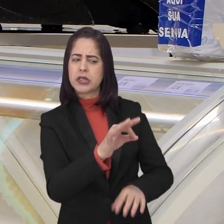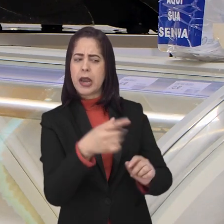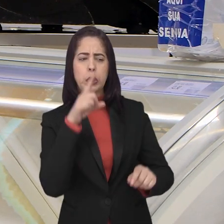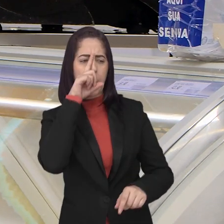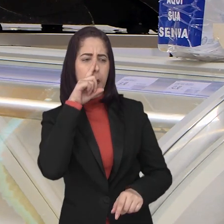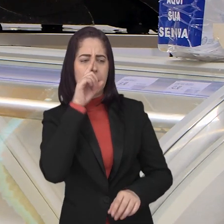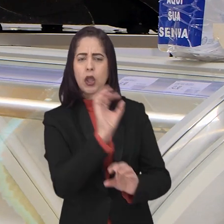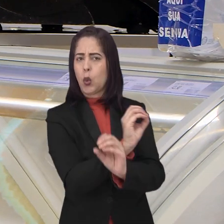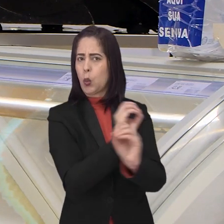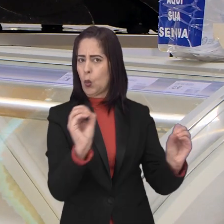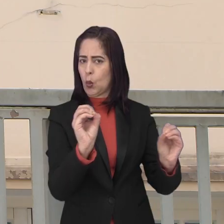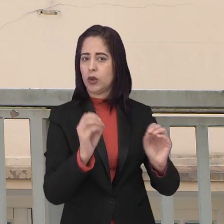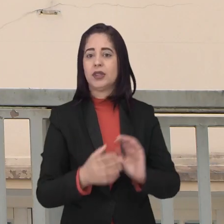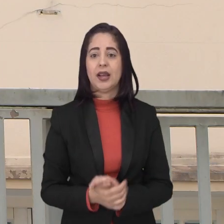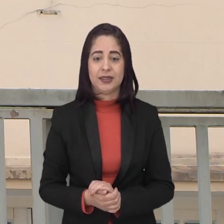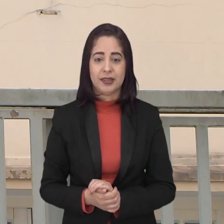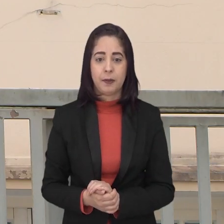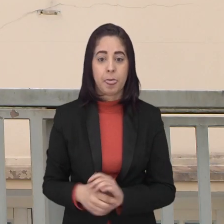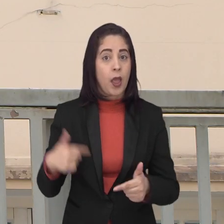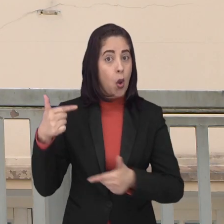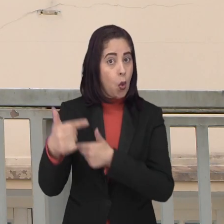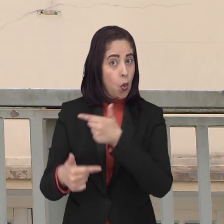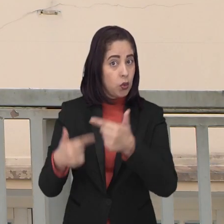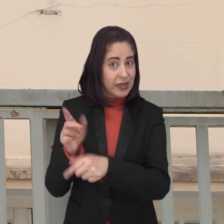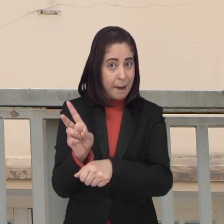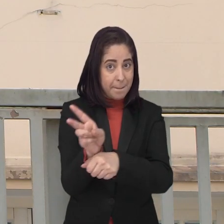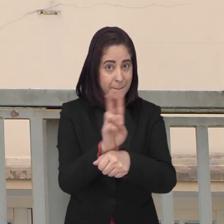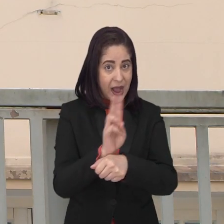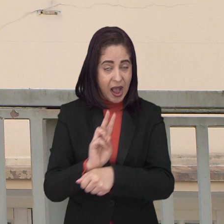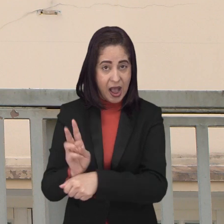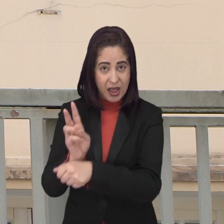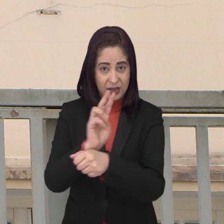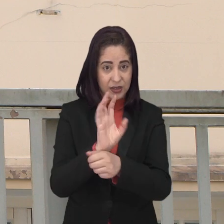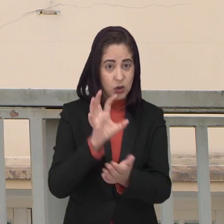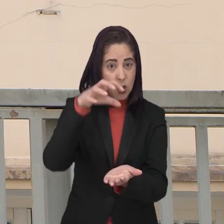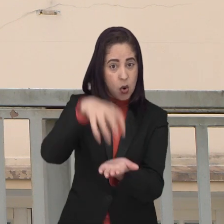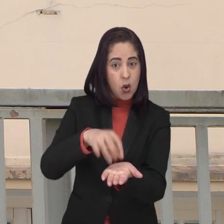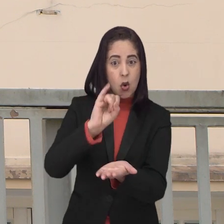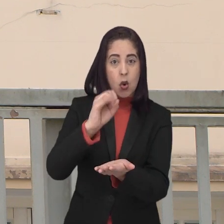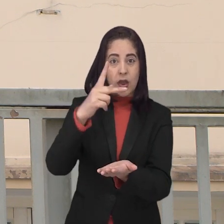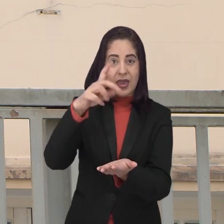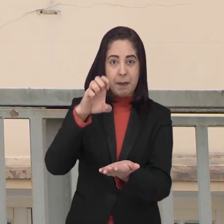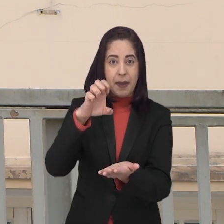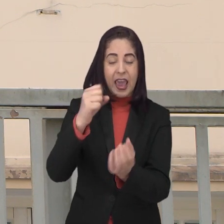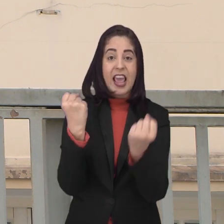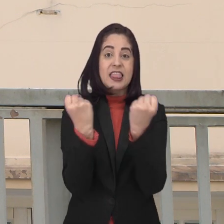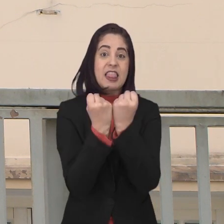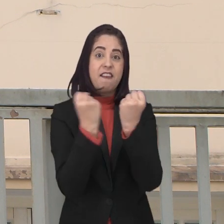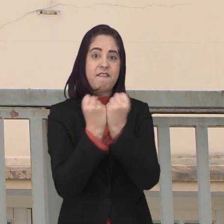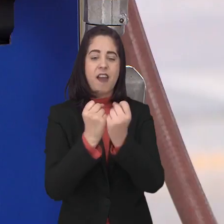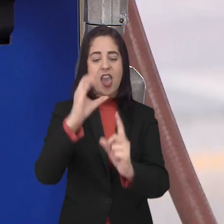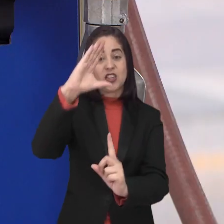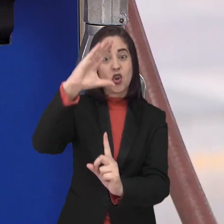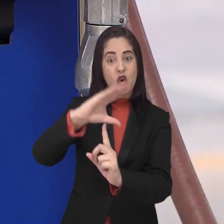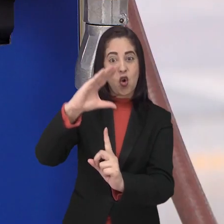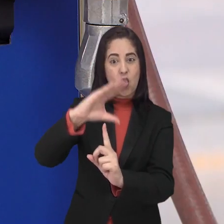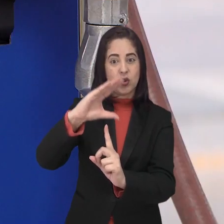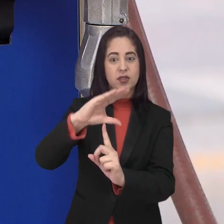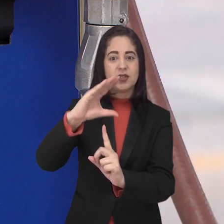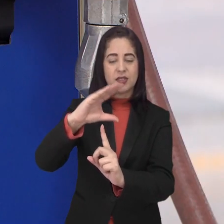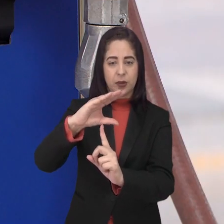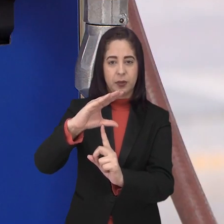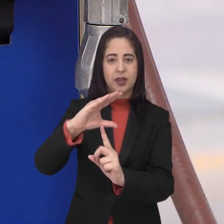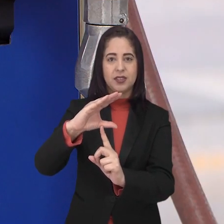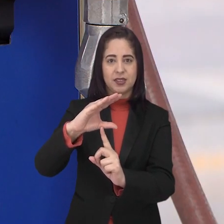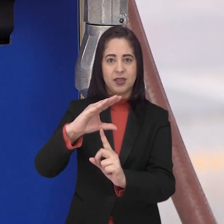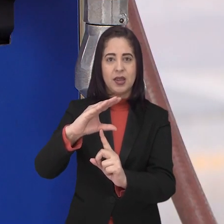e não oferece risco. Este trabalho de fiscalização faz do IPEM um agente na defesa do consumidor, um órgão que